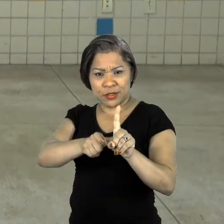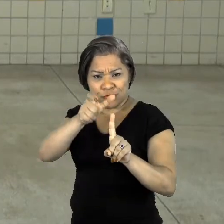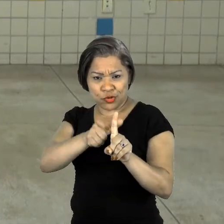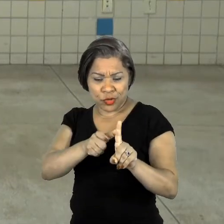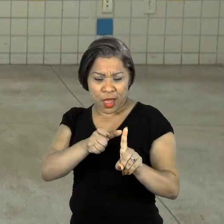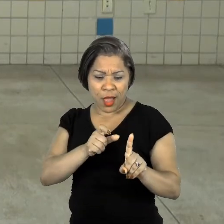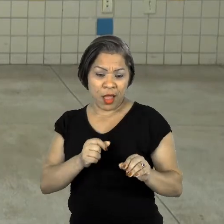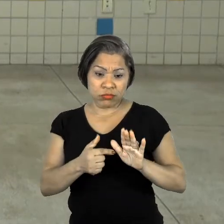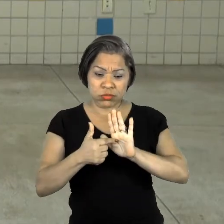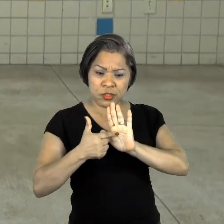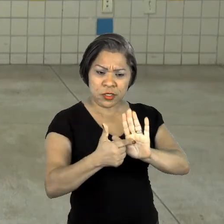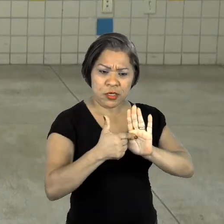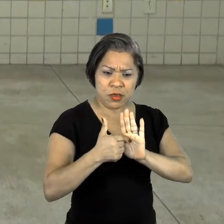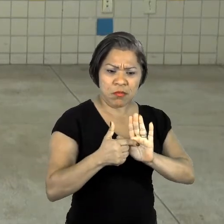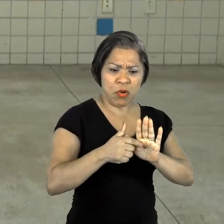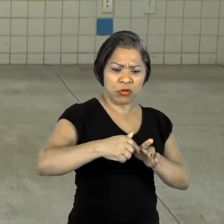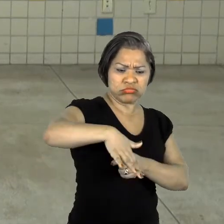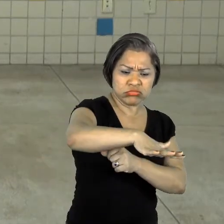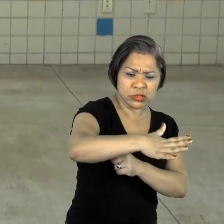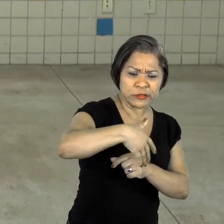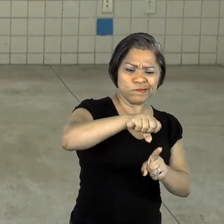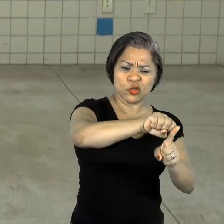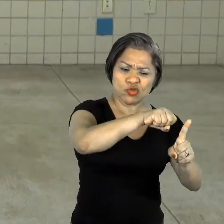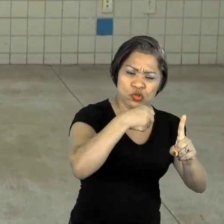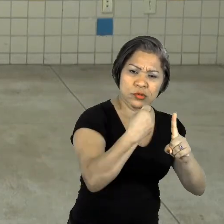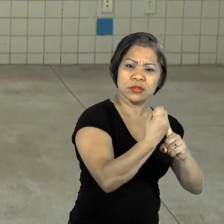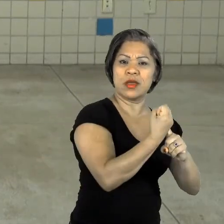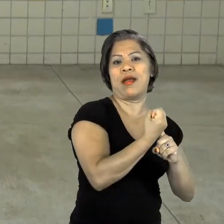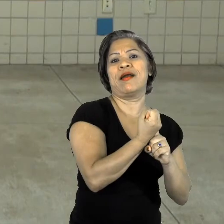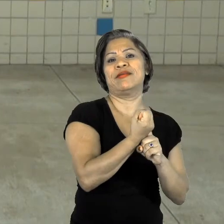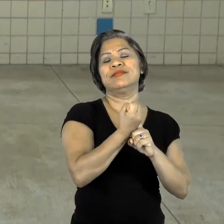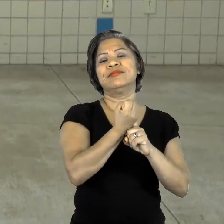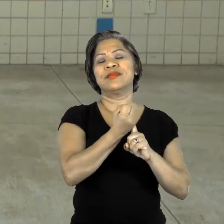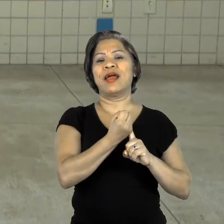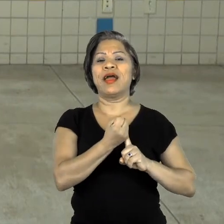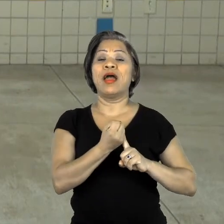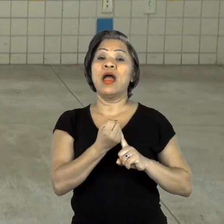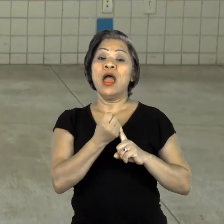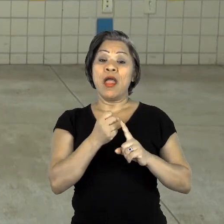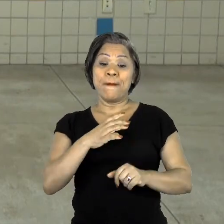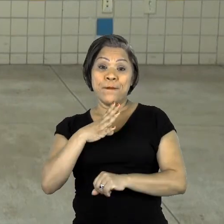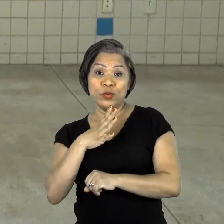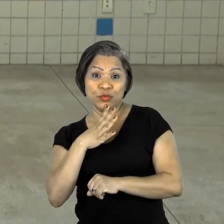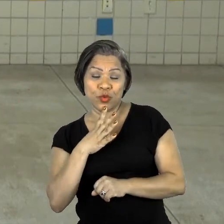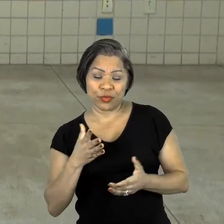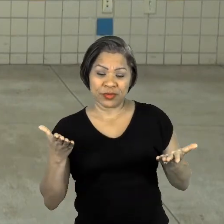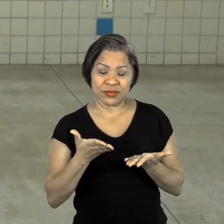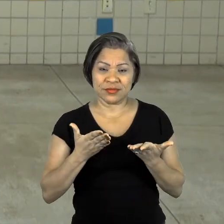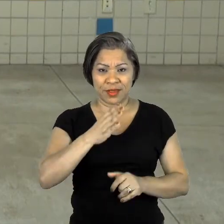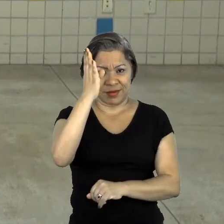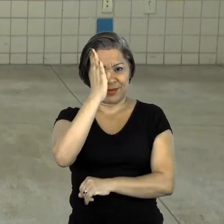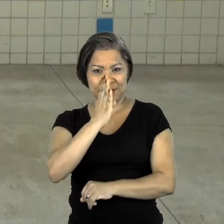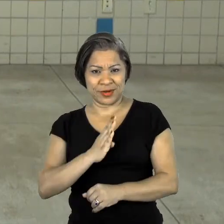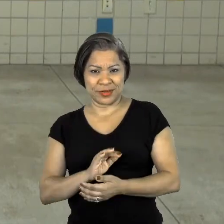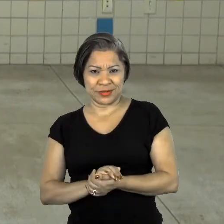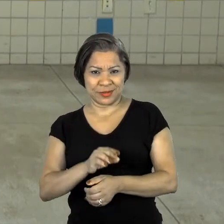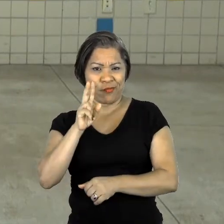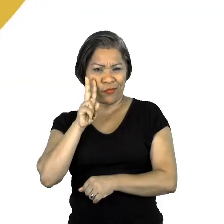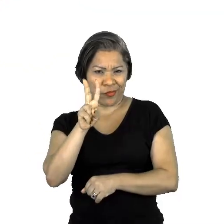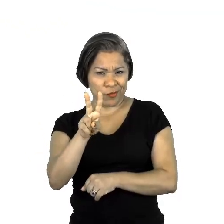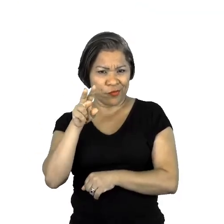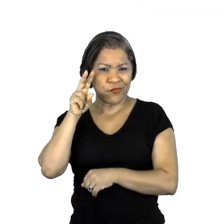ganhando o mundo e acabou sendo muito conhecida aqui no nosso país. Vamos ver um pouquinho sobre a história da